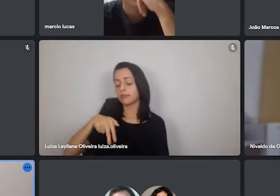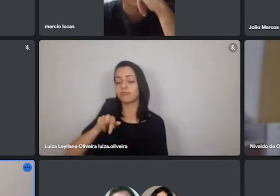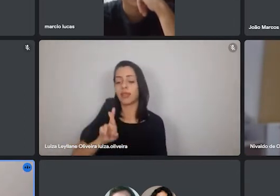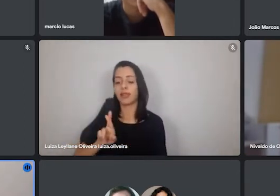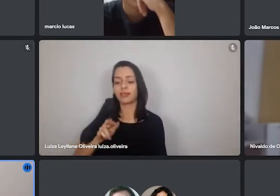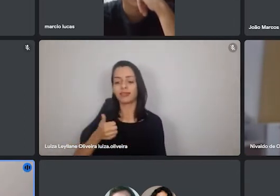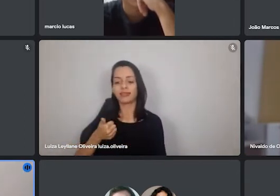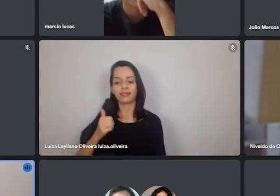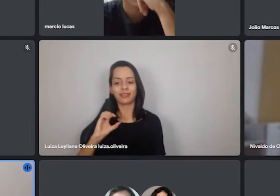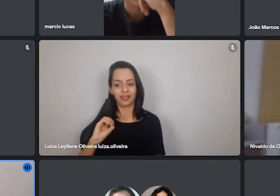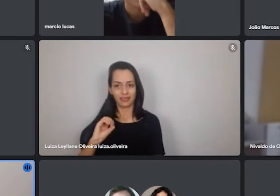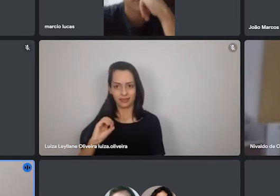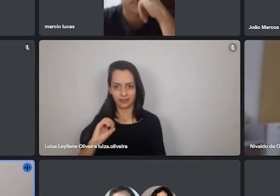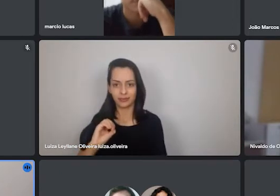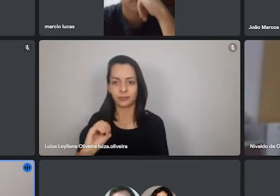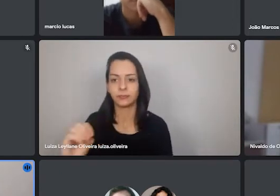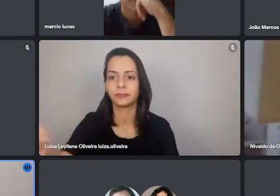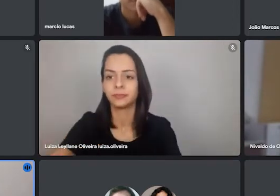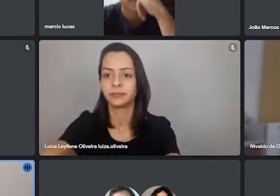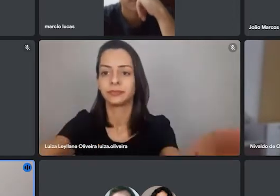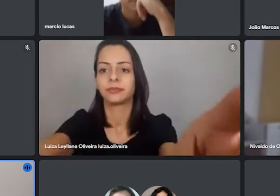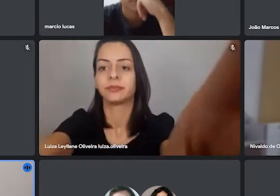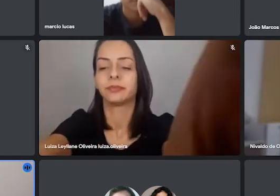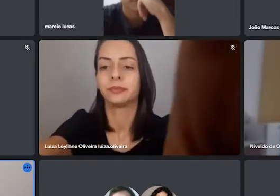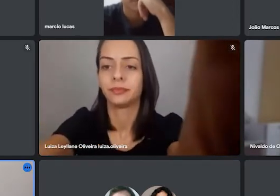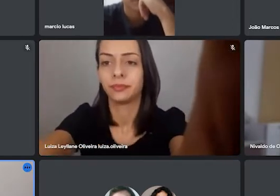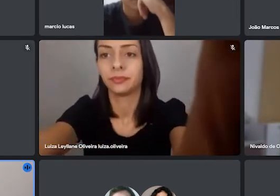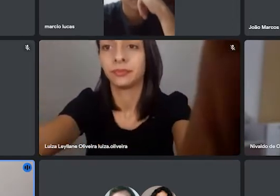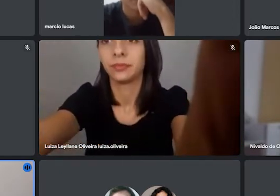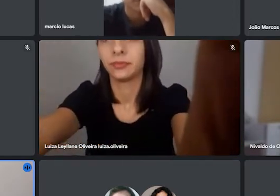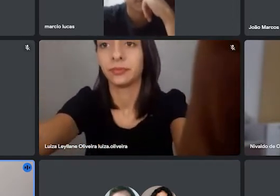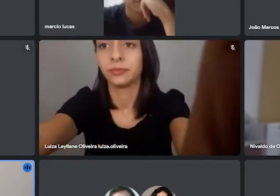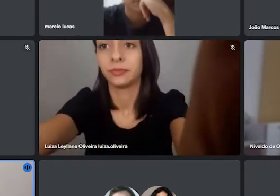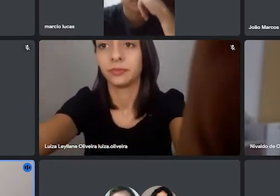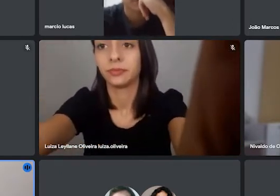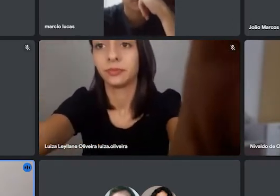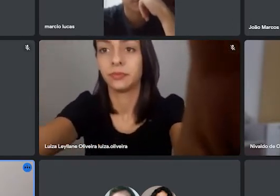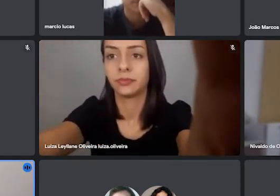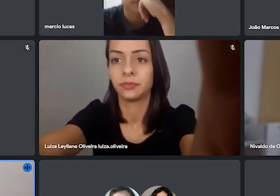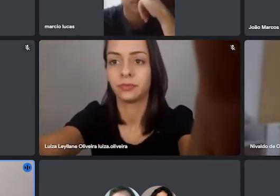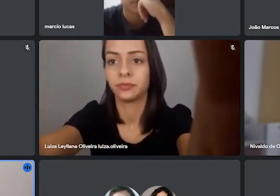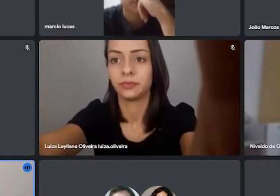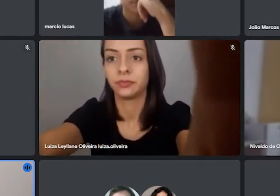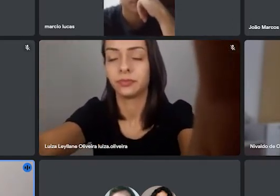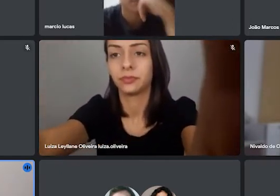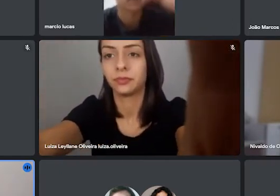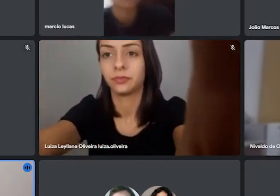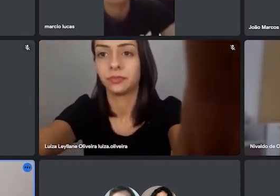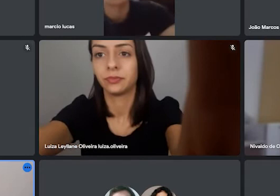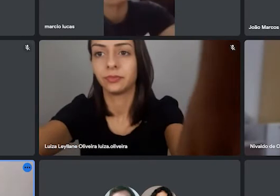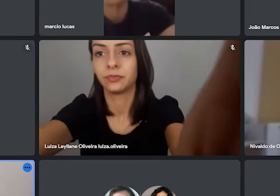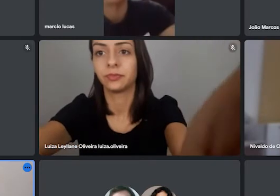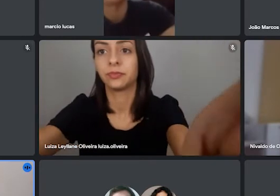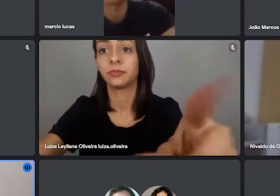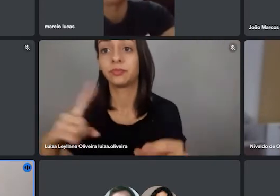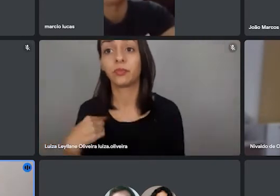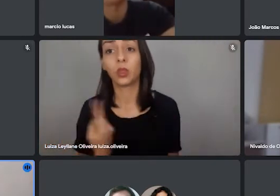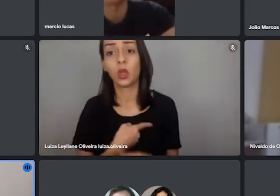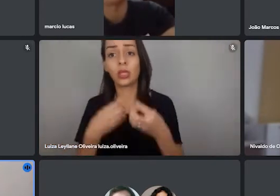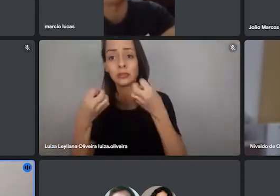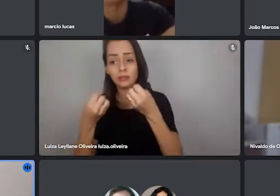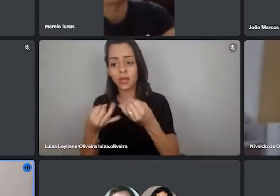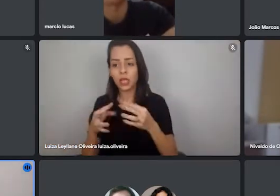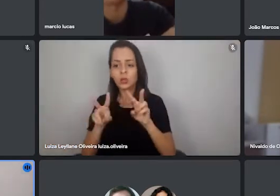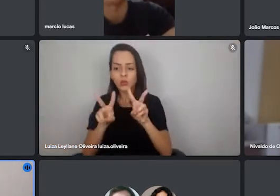gente falar em NR10 sem falar em outros pontos